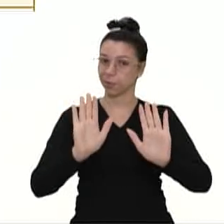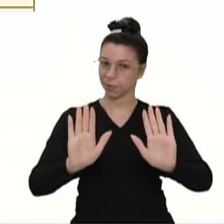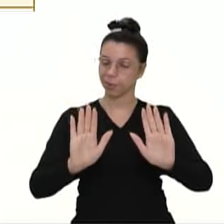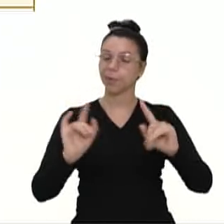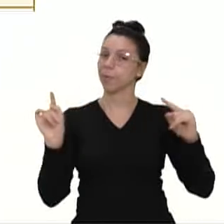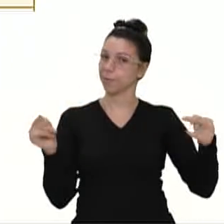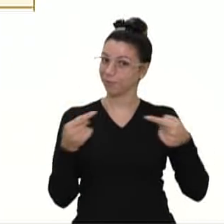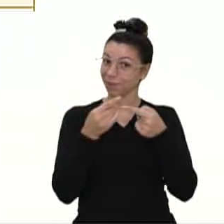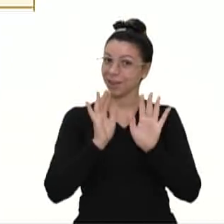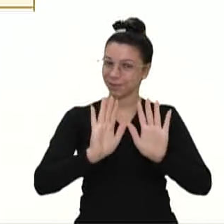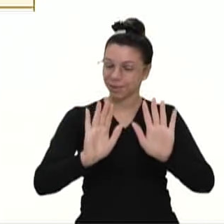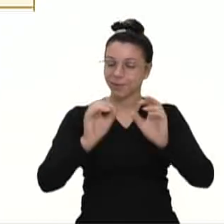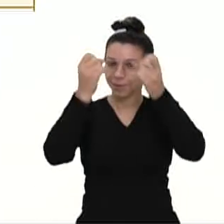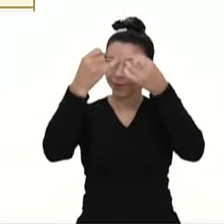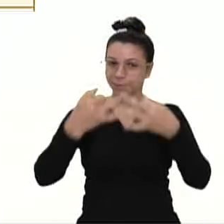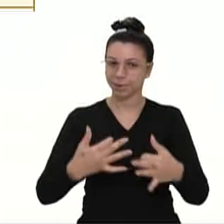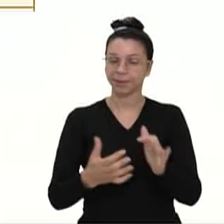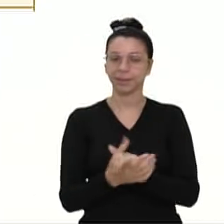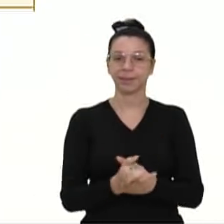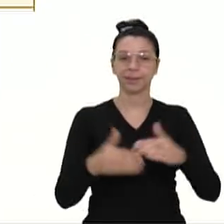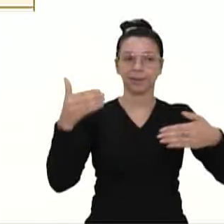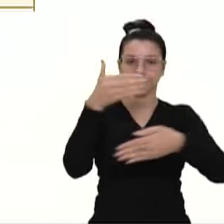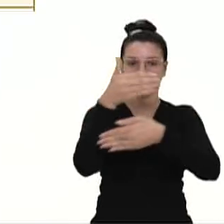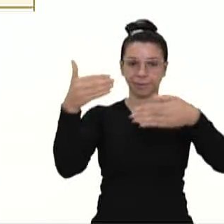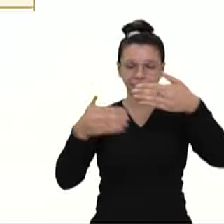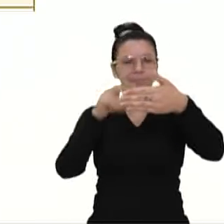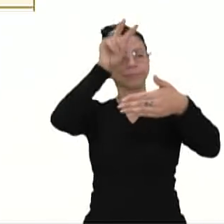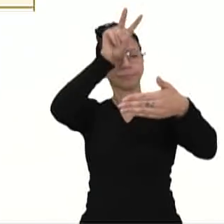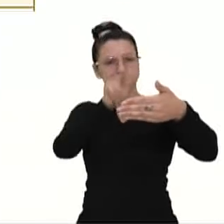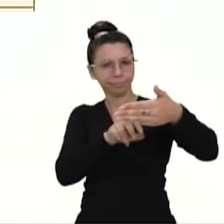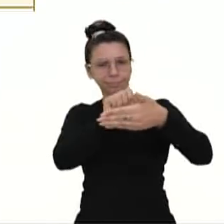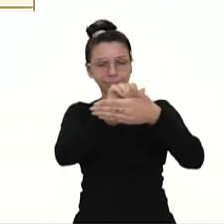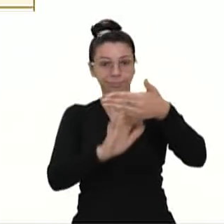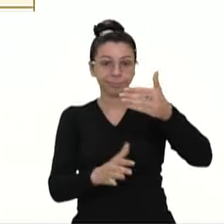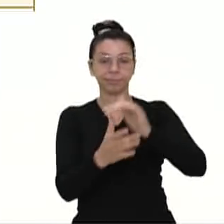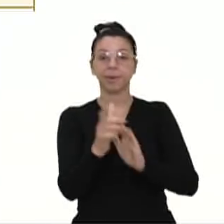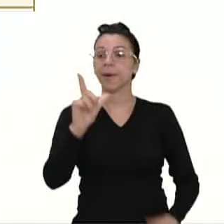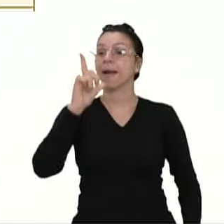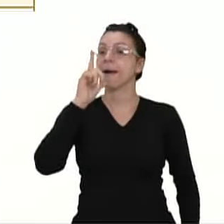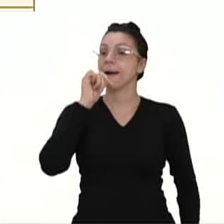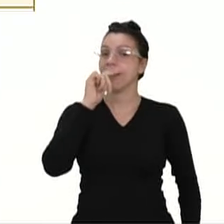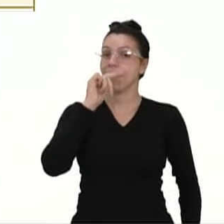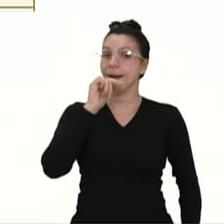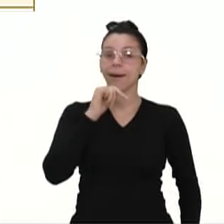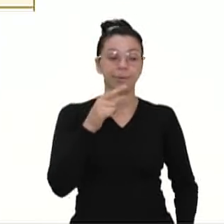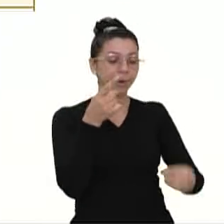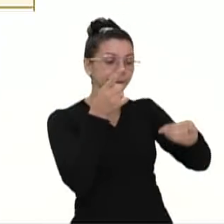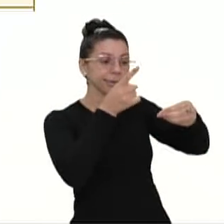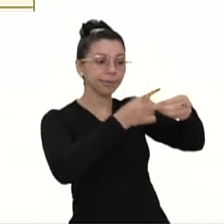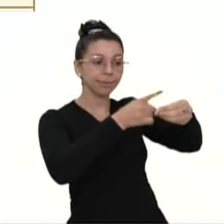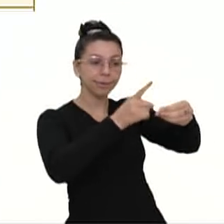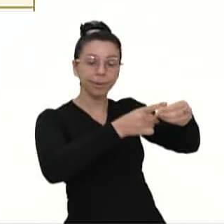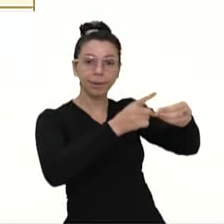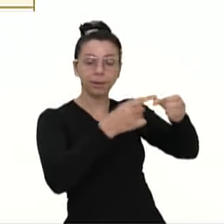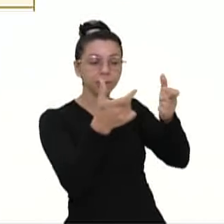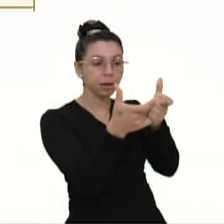só. Na tela, vamos ler o exercício? O consumo de água de uma cidade